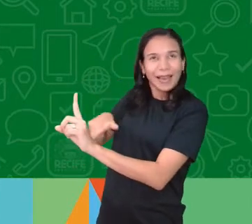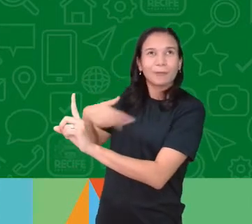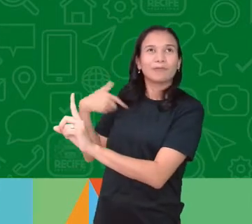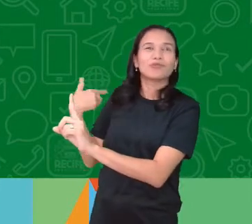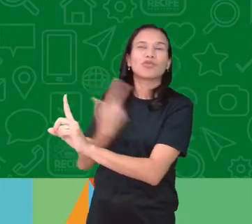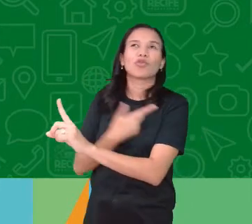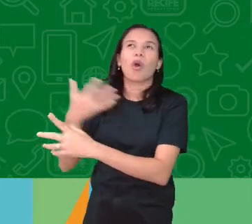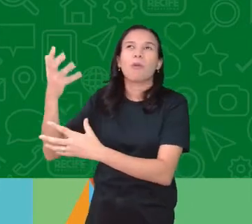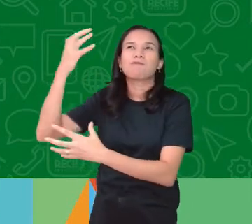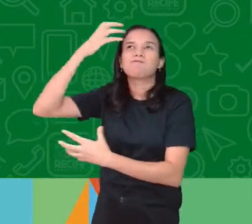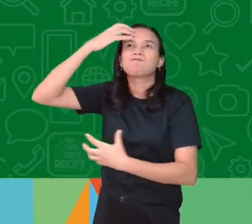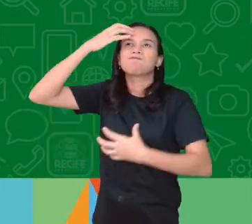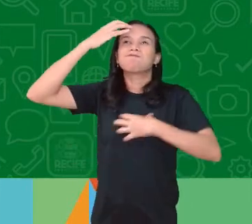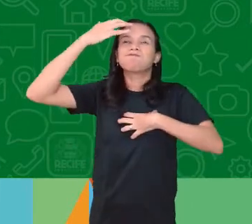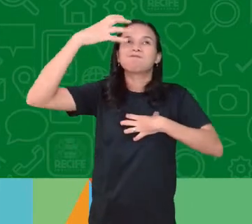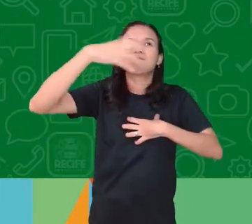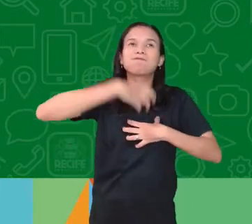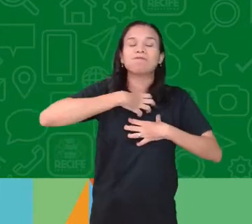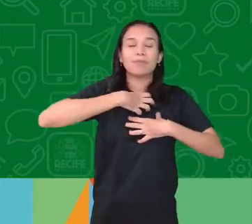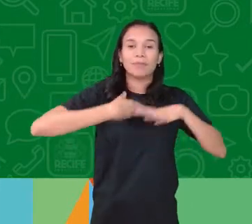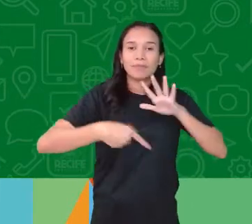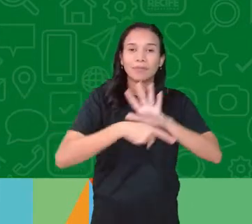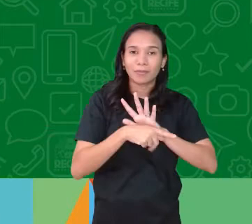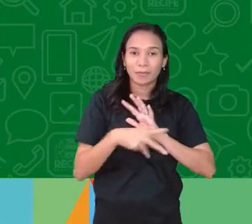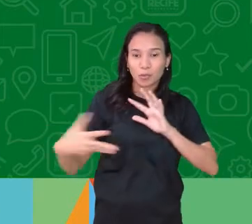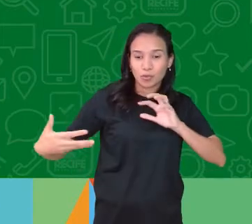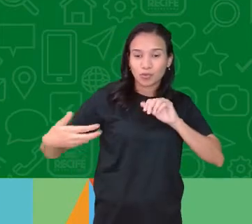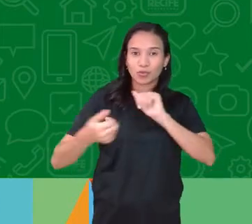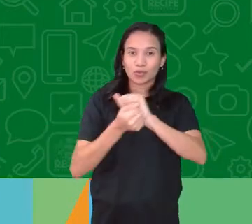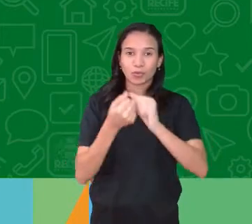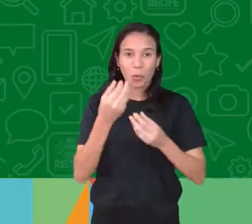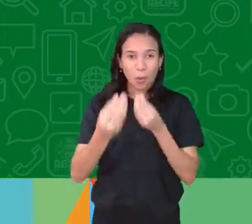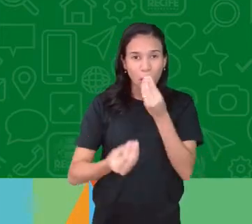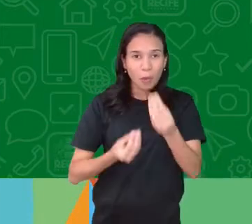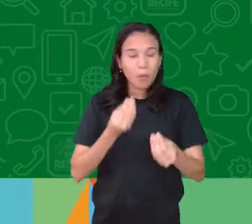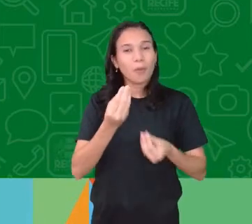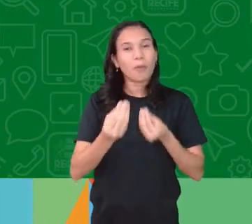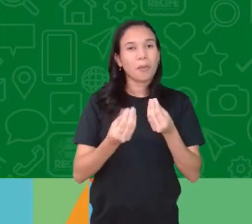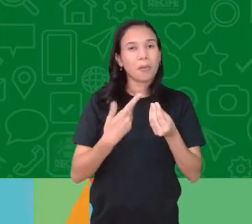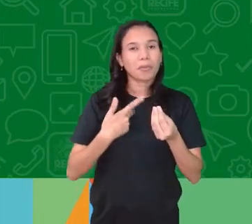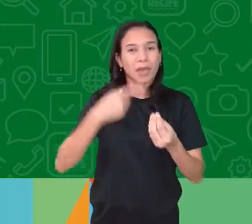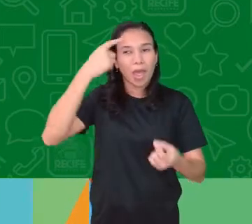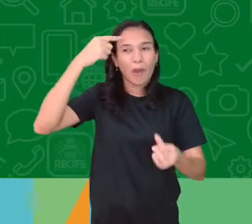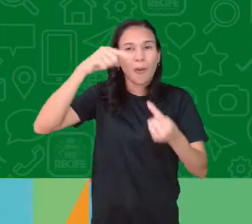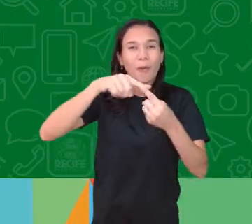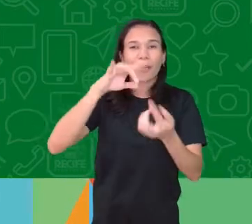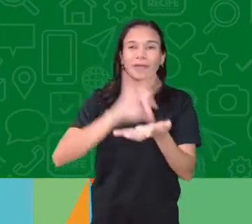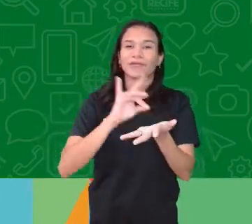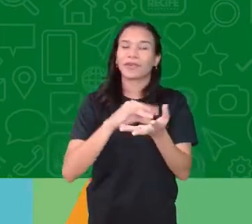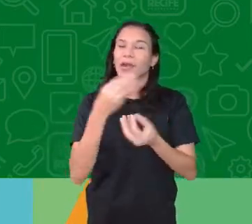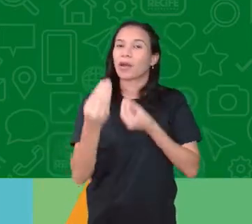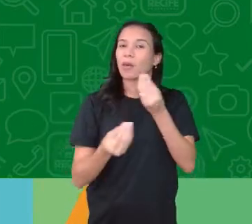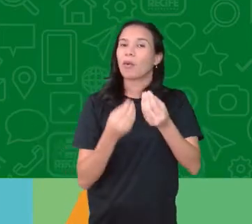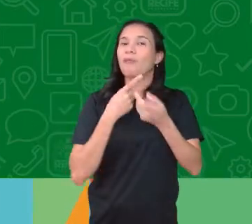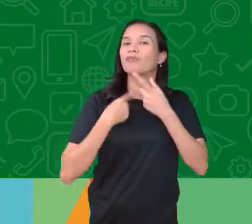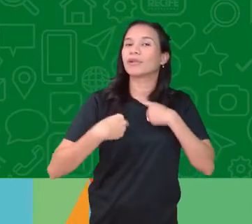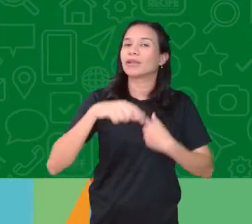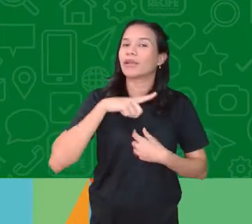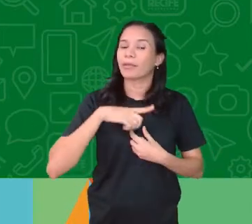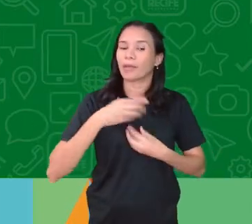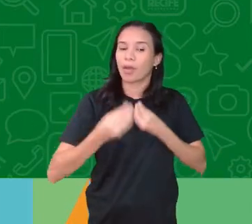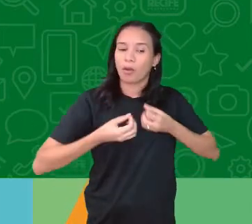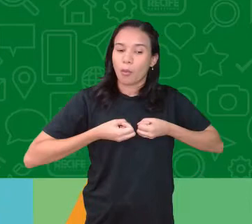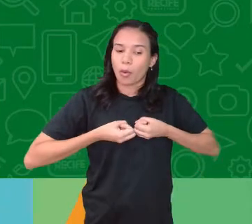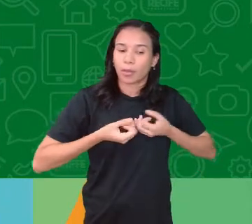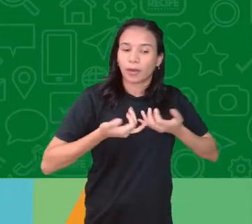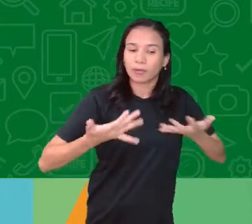aí uma junção, né, de conexões mesmo, do que queria ser passado, né,